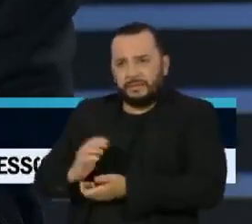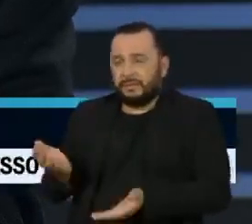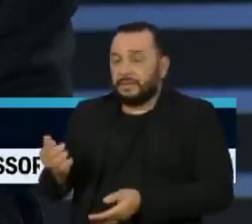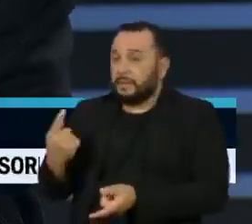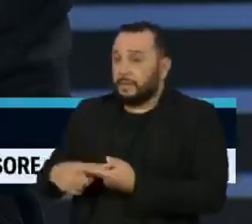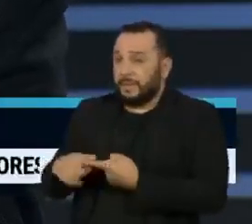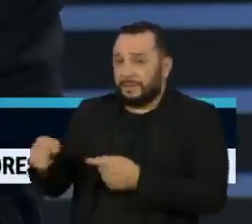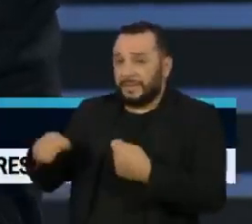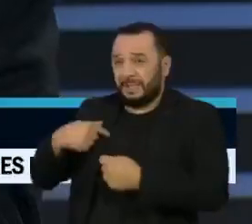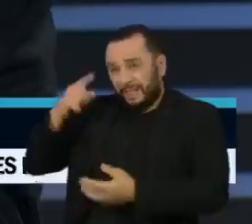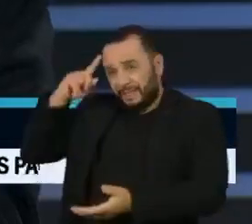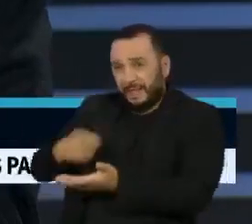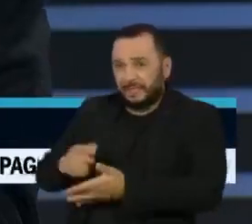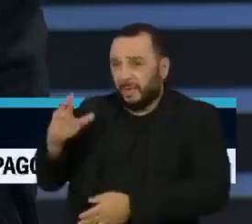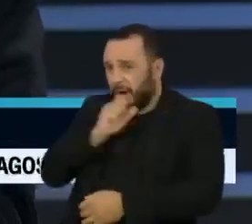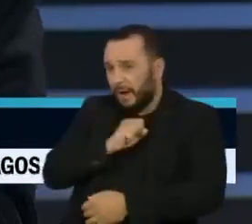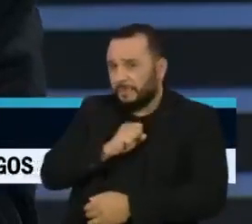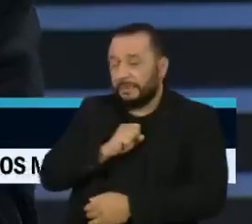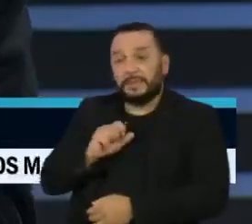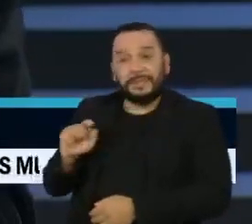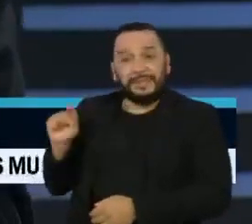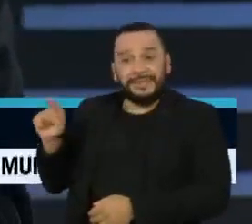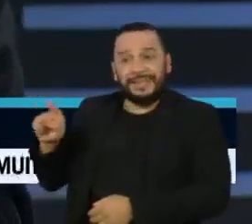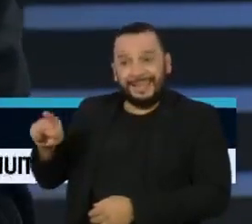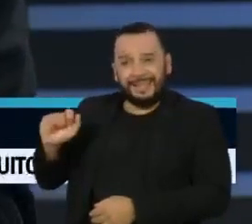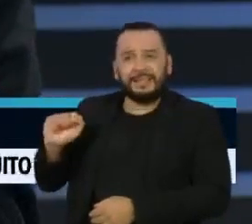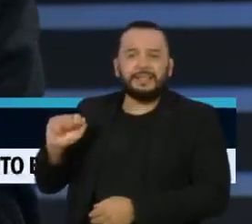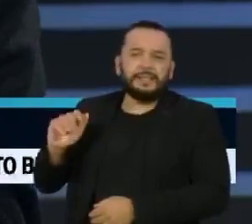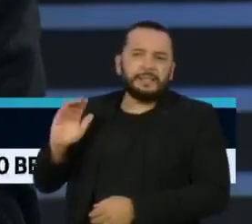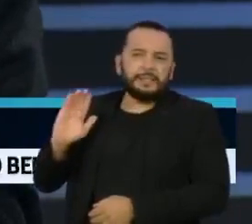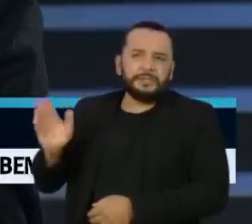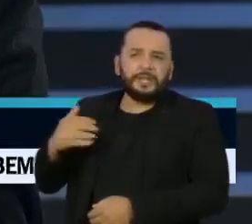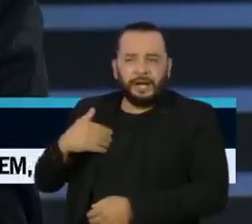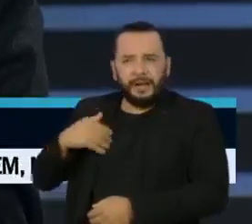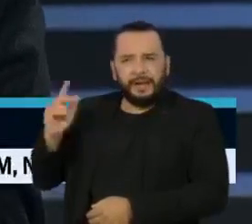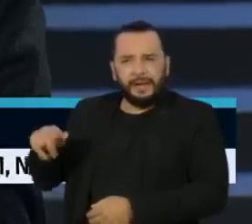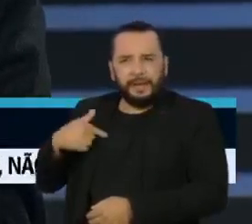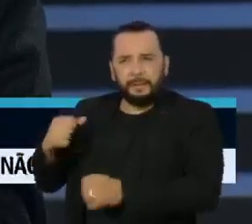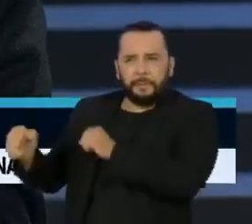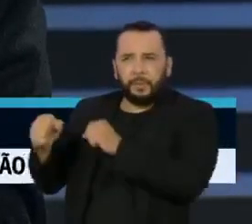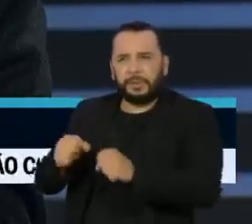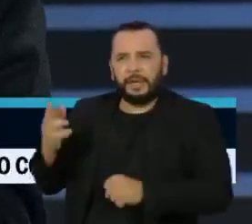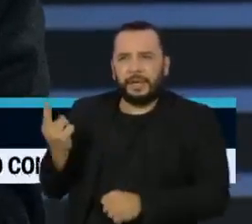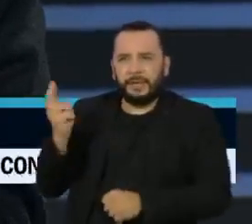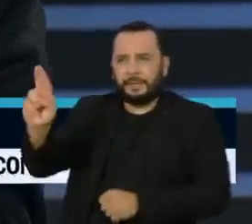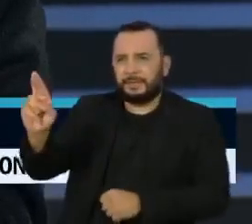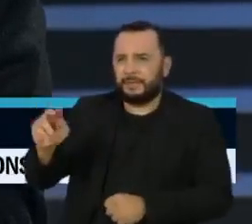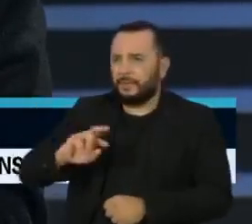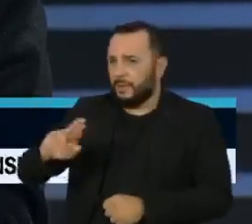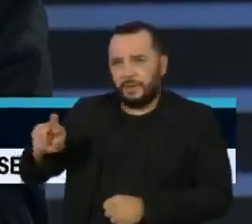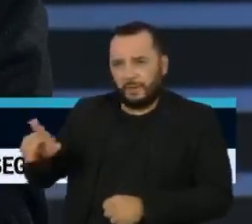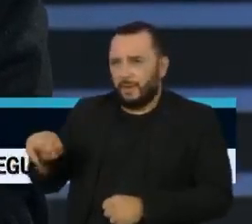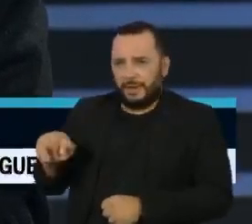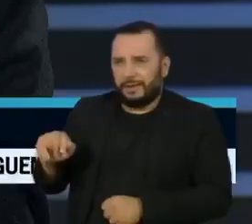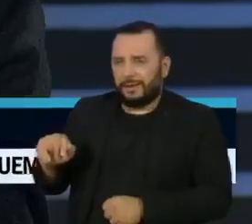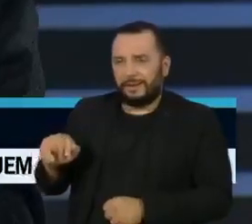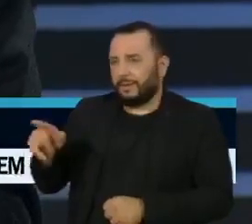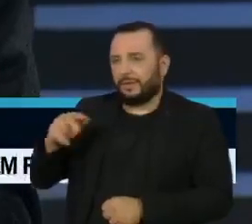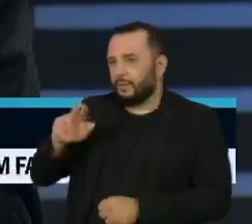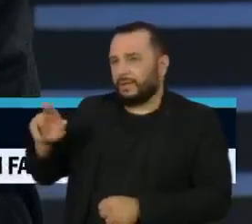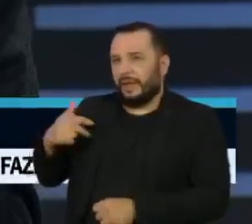representativo no sentido que não poder representativo eleito então ele é muitas vezes para tomar decisões